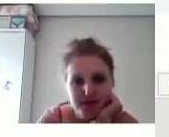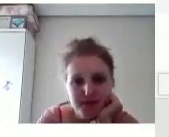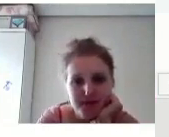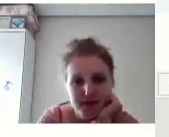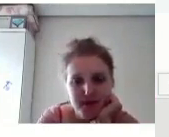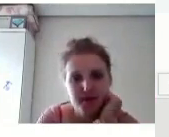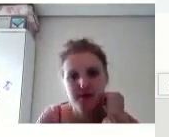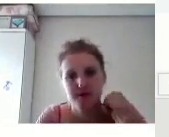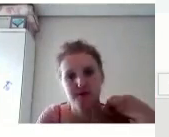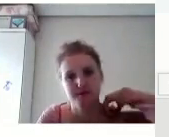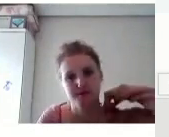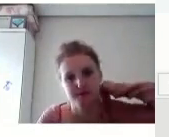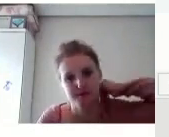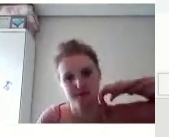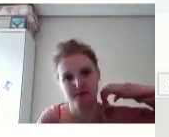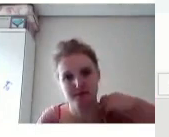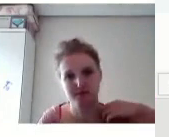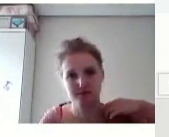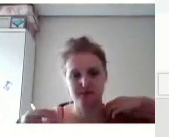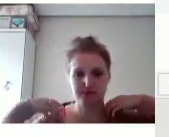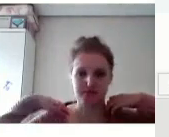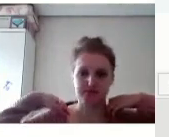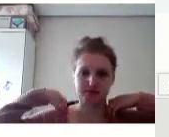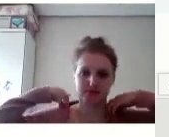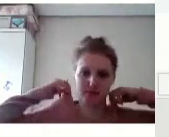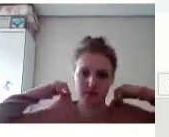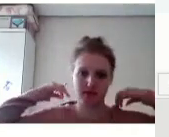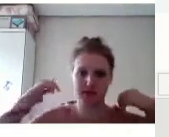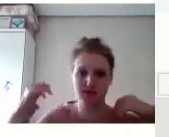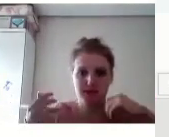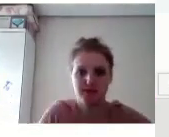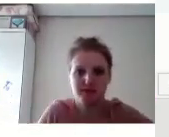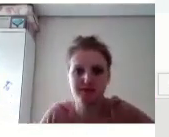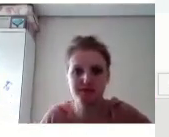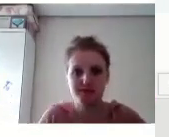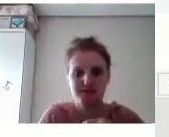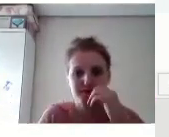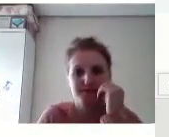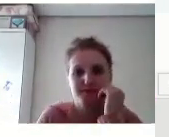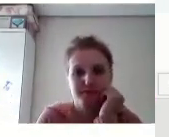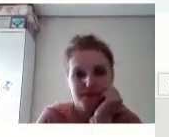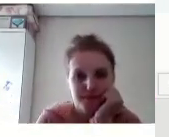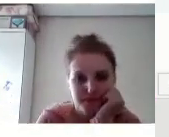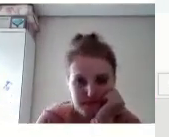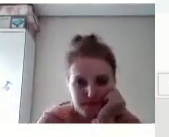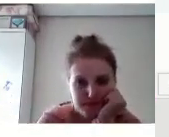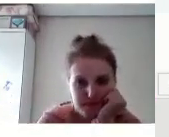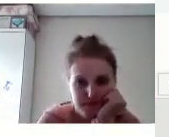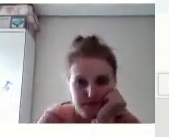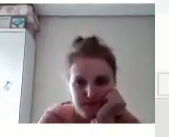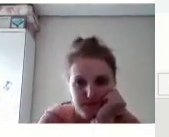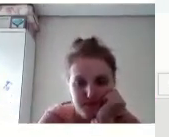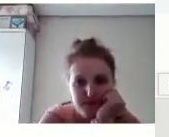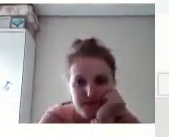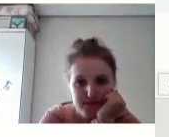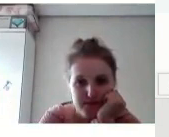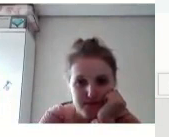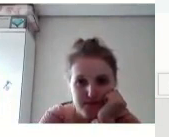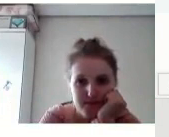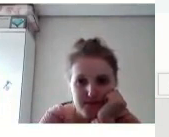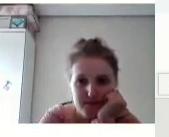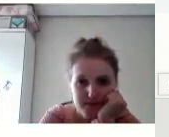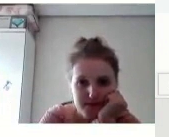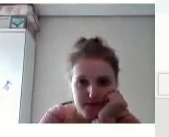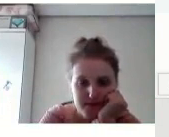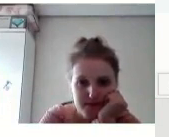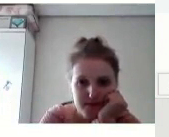dar a equação de Schrödinger, certo? Então eu vou pensar que esse psi de RT, que lá na mecânica quântica não